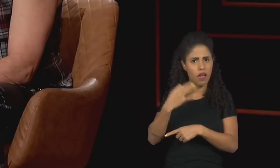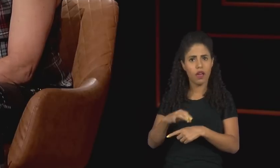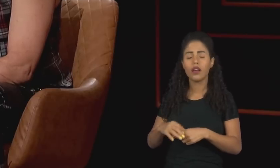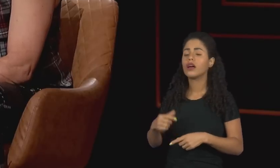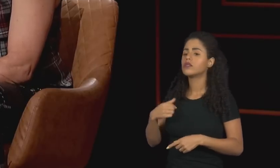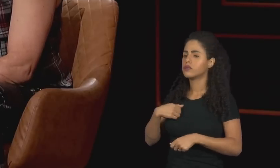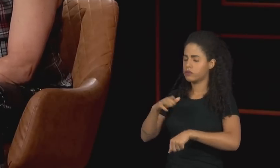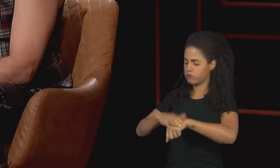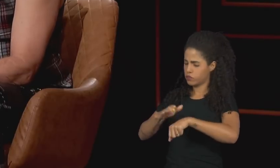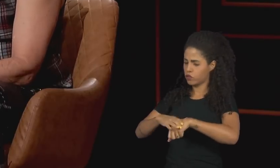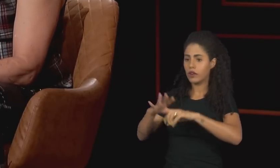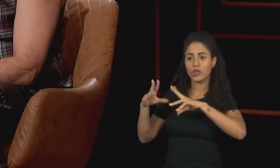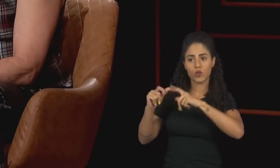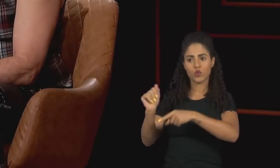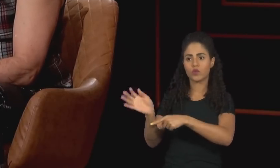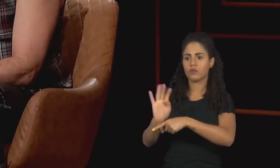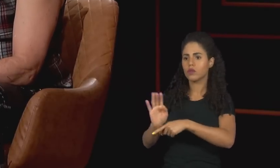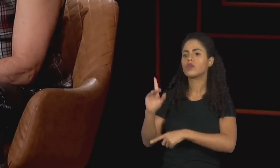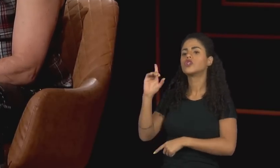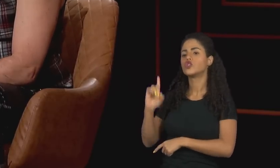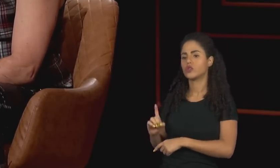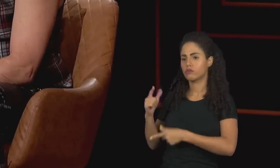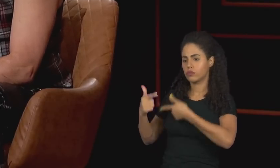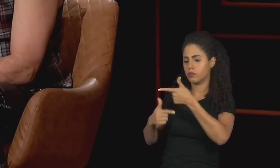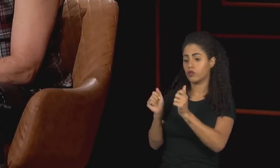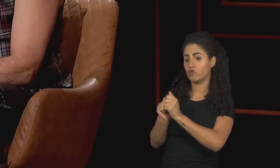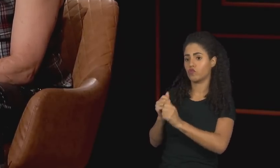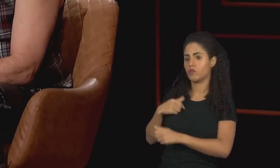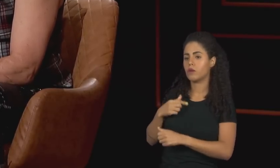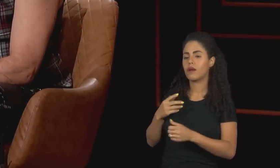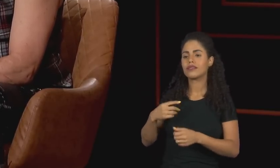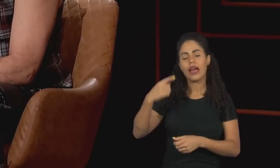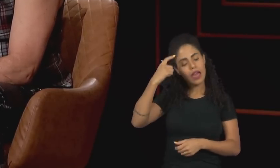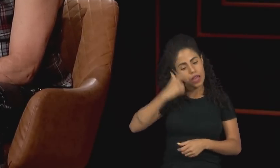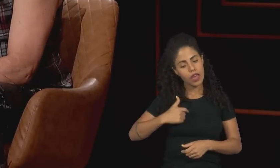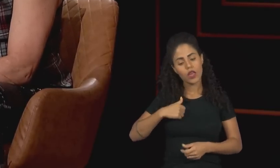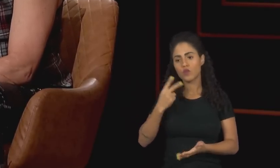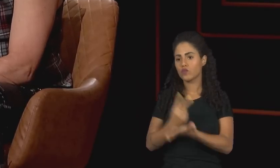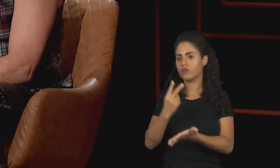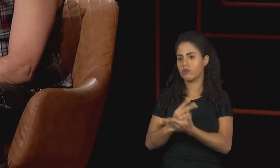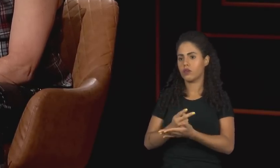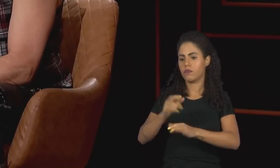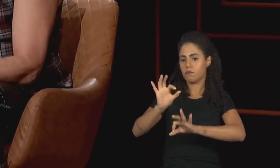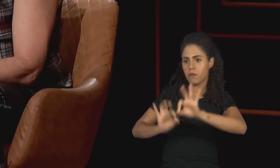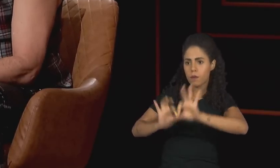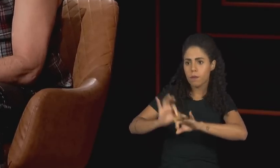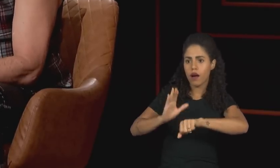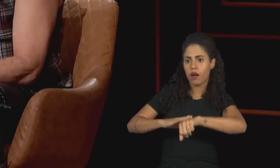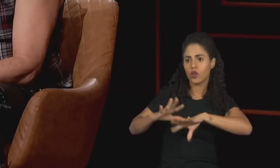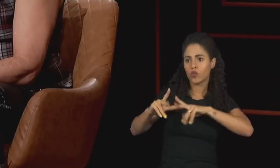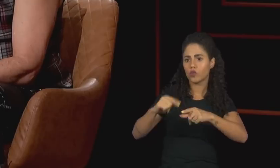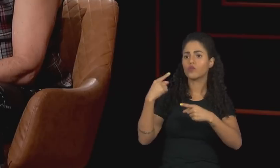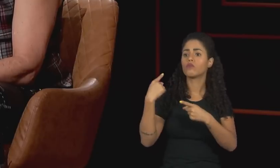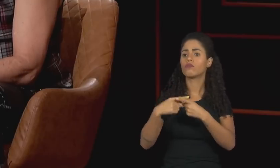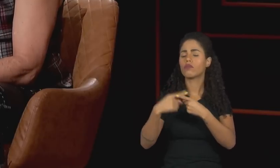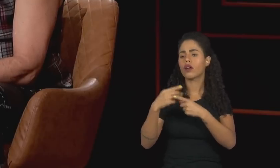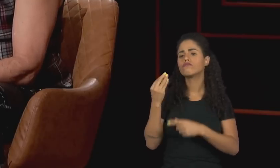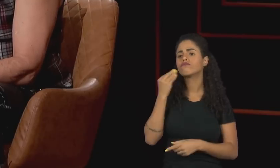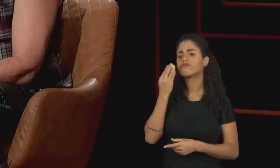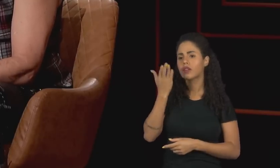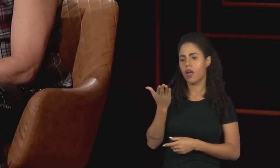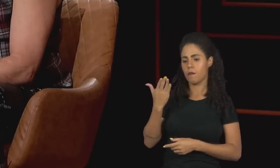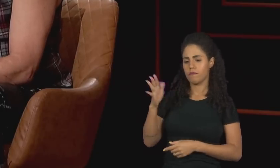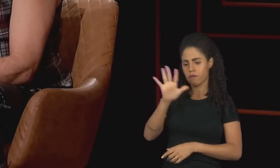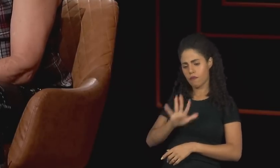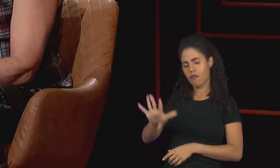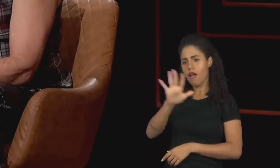direção de todos os clipes. Tem alguns diretores que eu trabalho, mas sempre com o meu input total em cima. Porque quem vai estar cantando isso é a minha